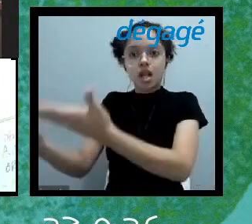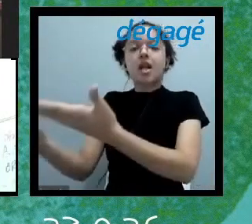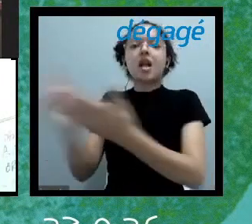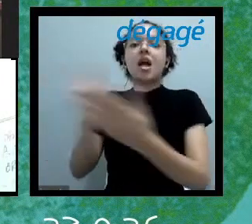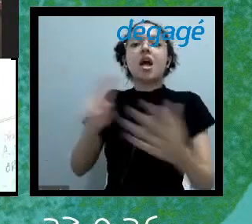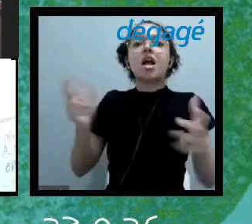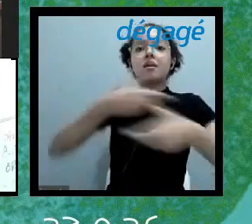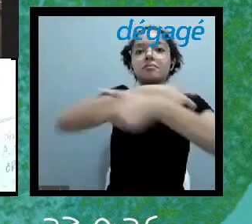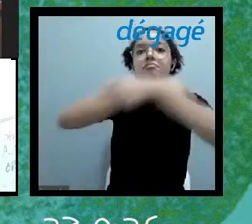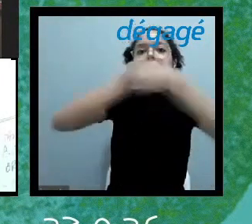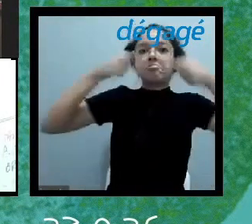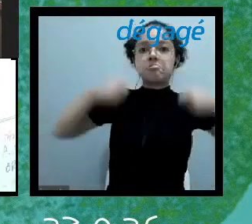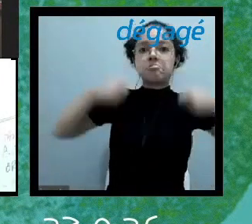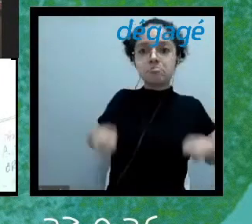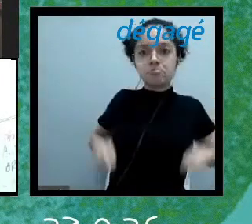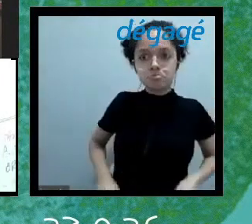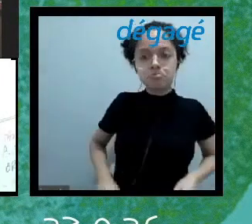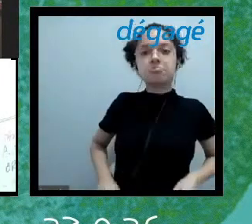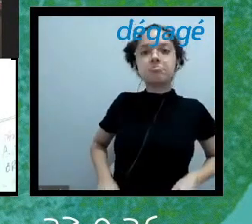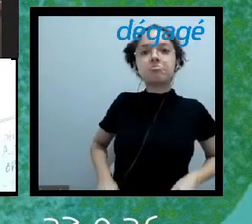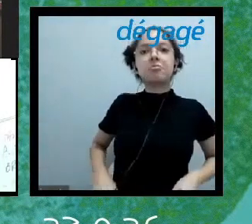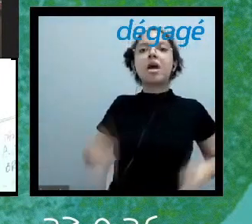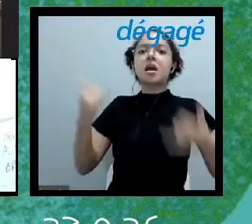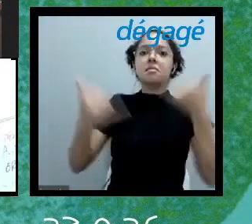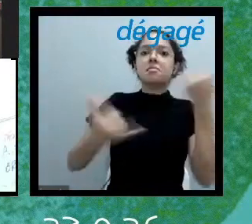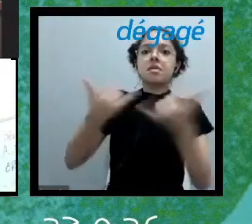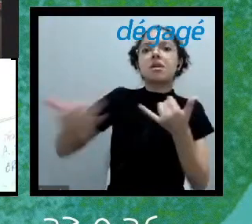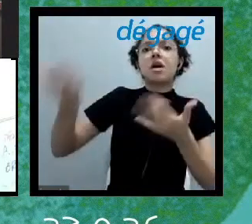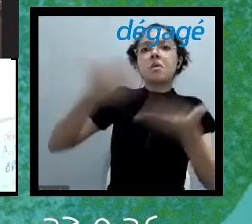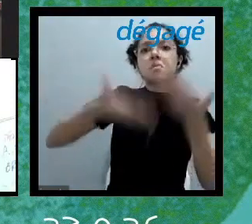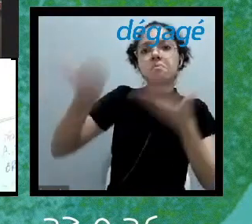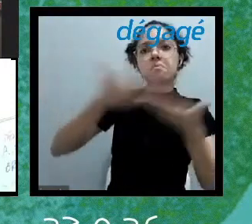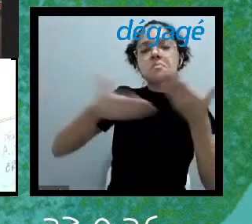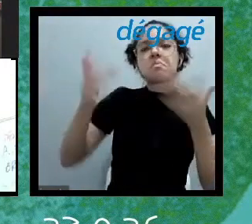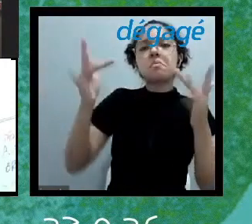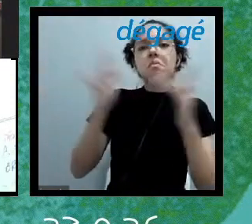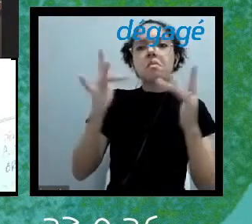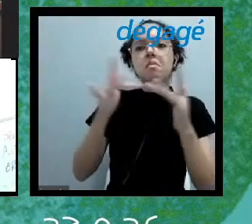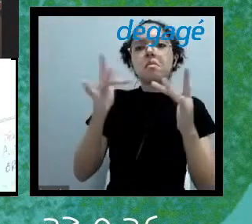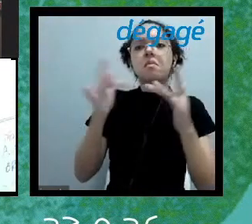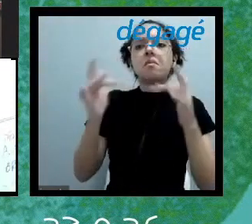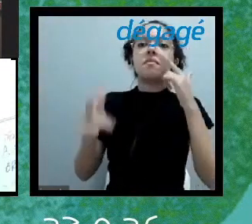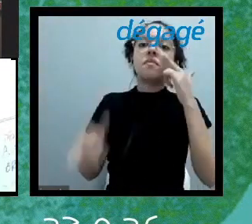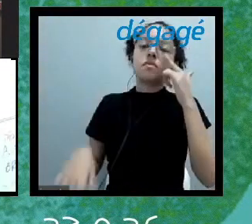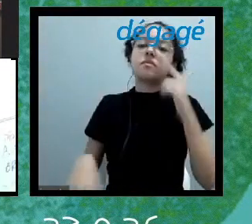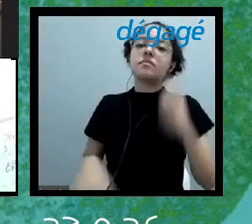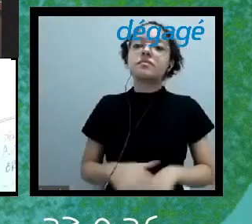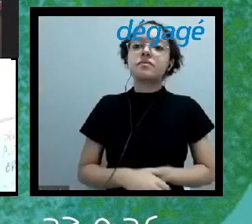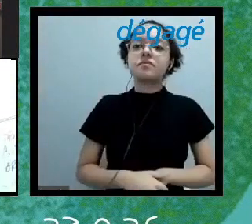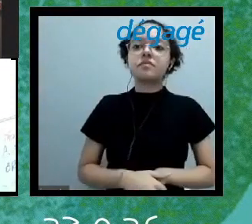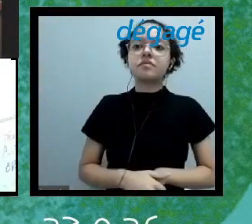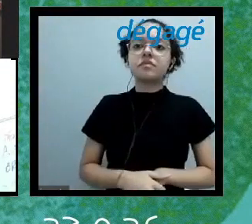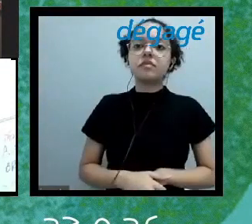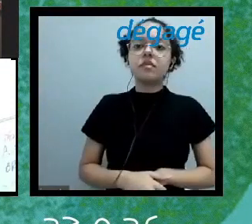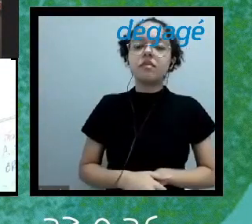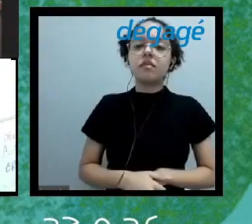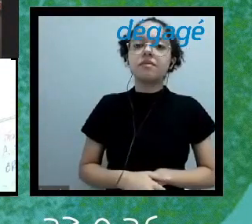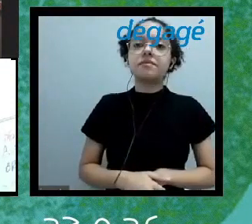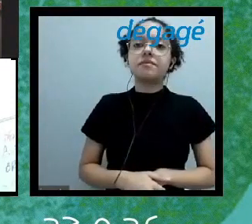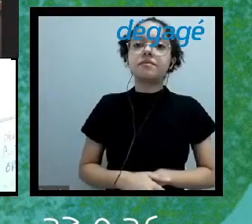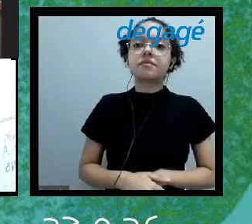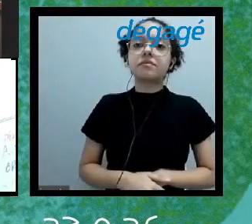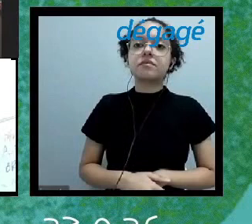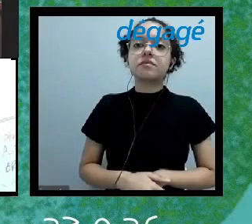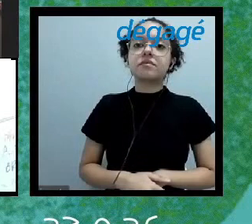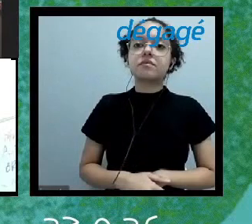ficou ali jogando, fazendo as outras atividades, e aí... De uma certa maneira, ao invés de dar valor àquilo, desmistificar